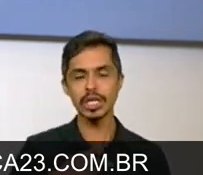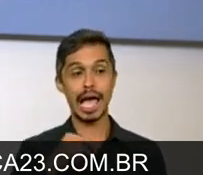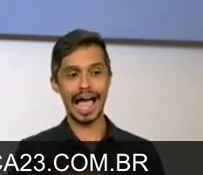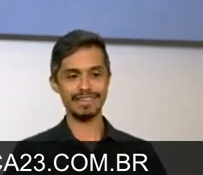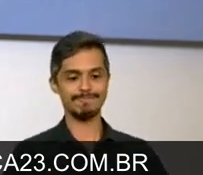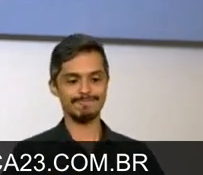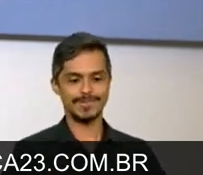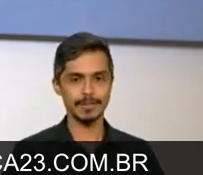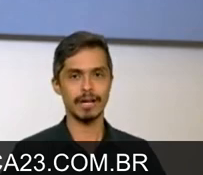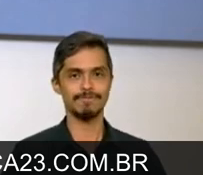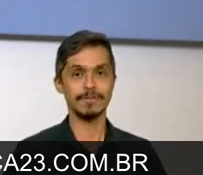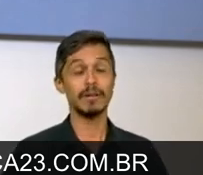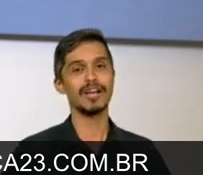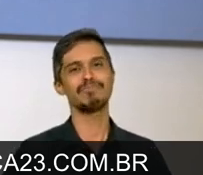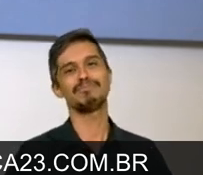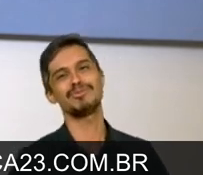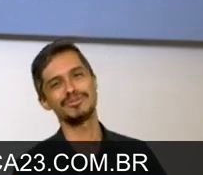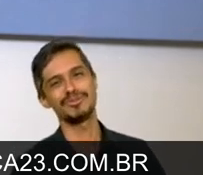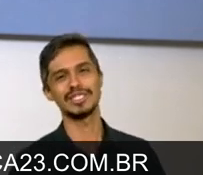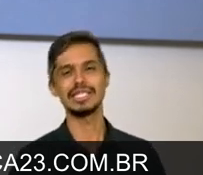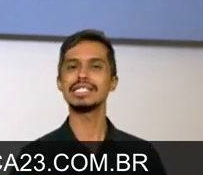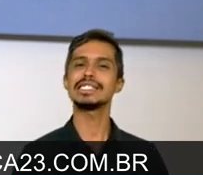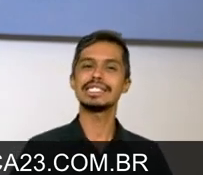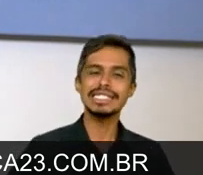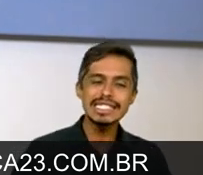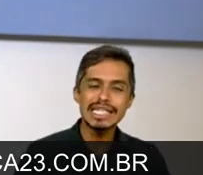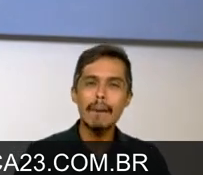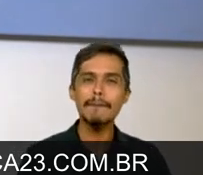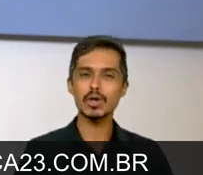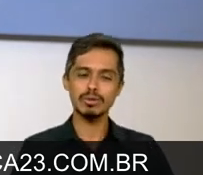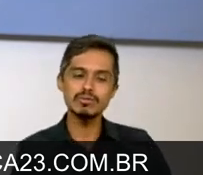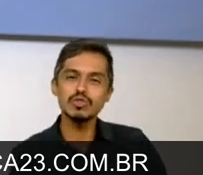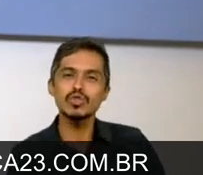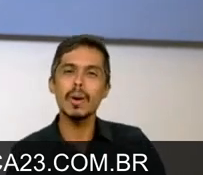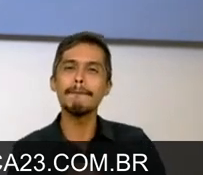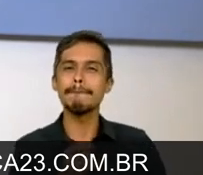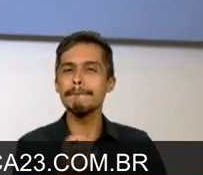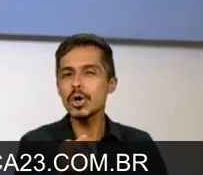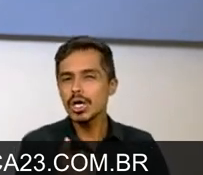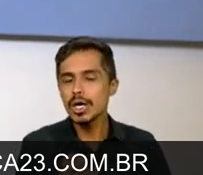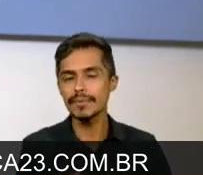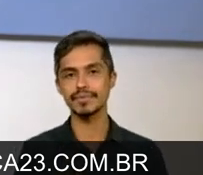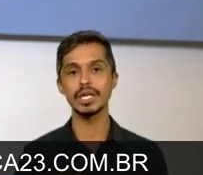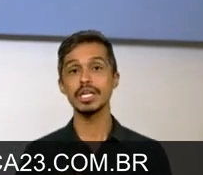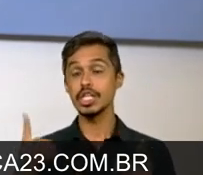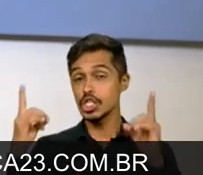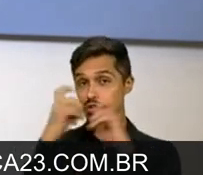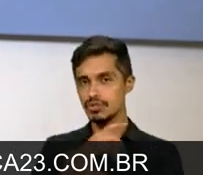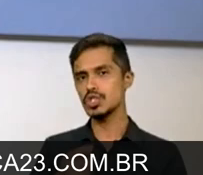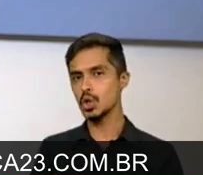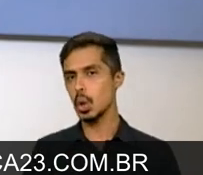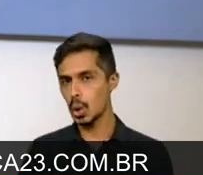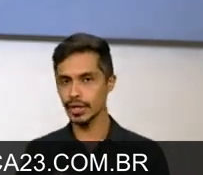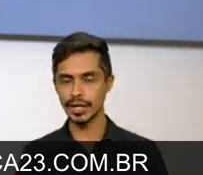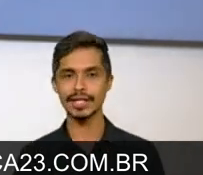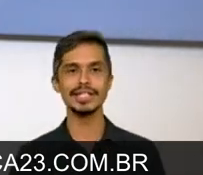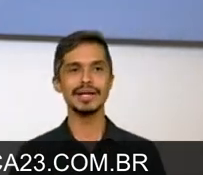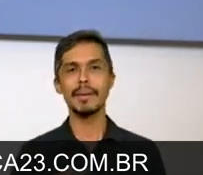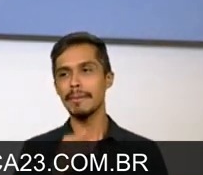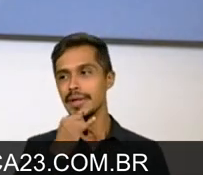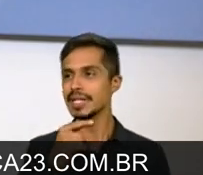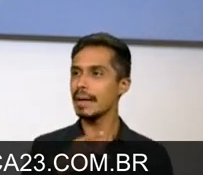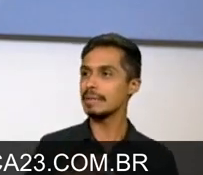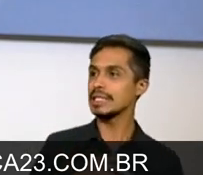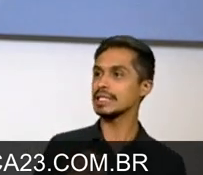hiperativa, que é aquela condição onde as mulheres elas têm uma frequência aumentada de ida ao banheiro e dificuldade de controlar essa urgência, né? Não dá tempo de ir até o banheiro e